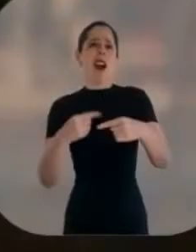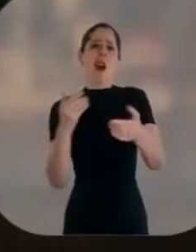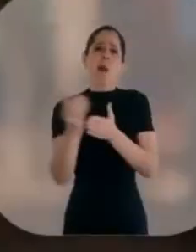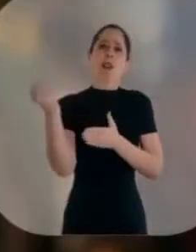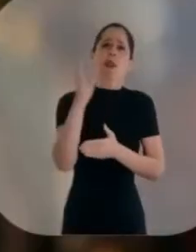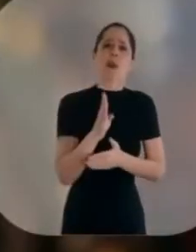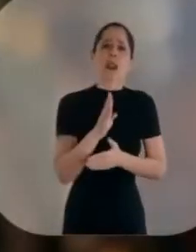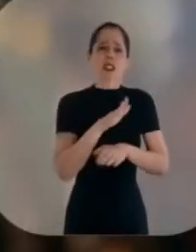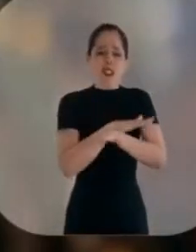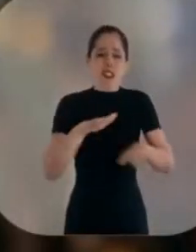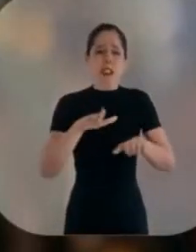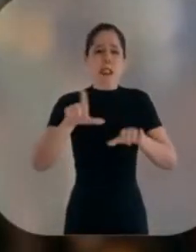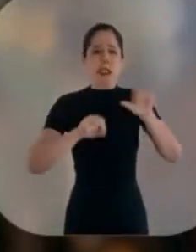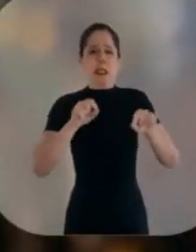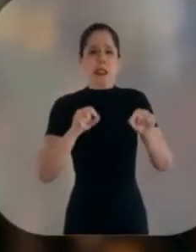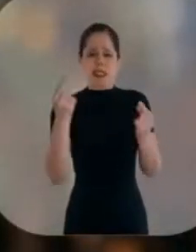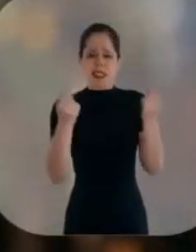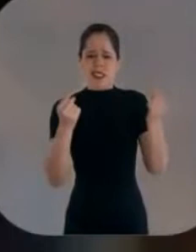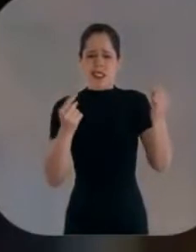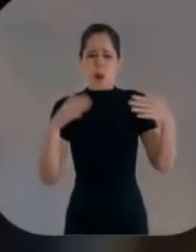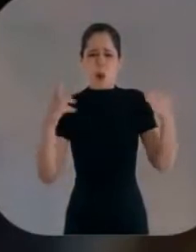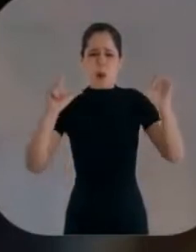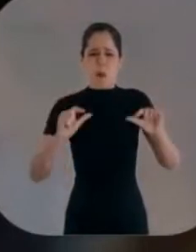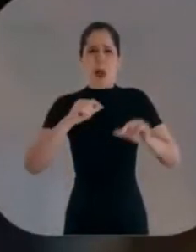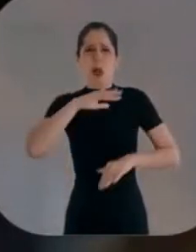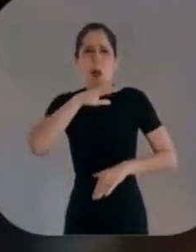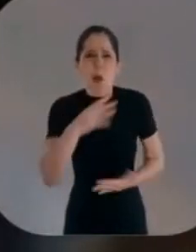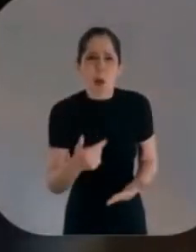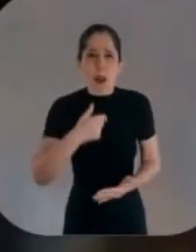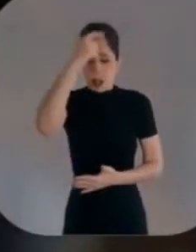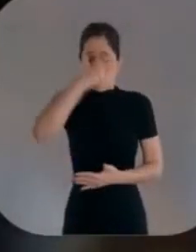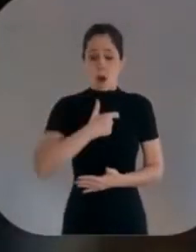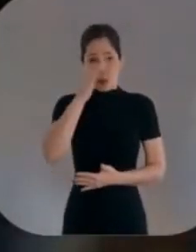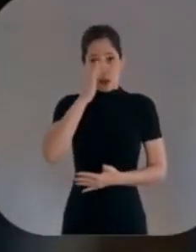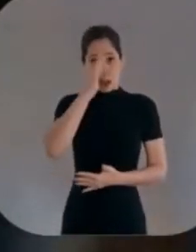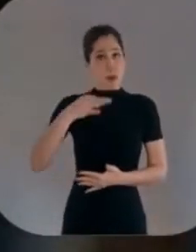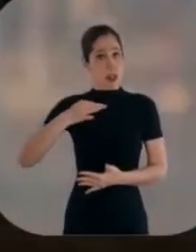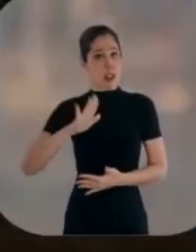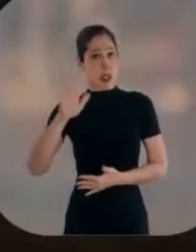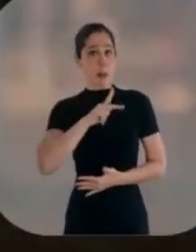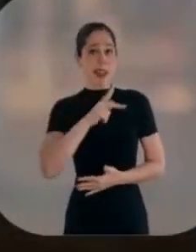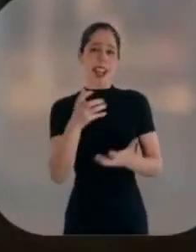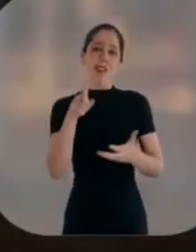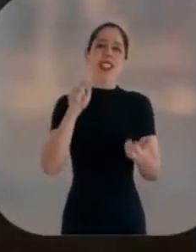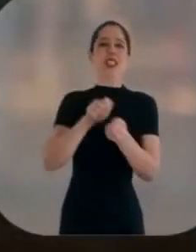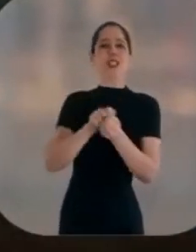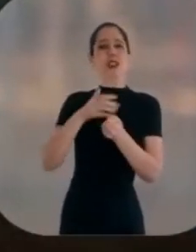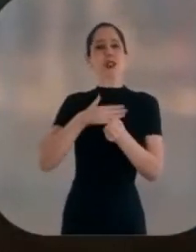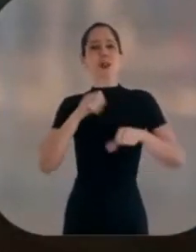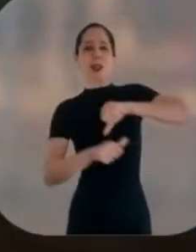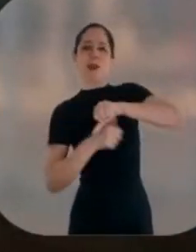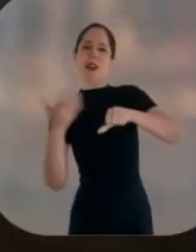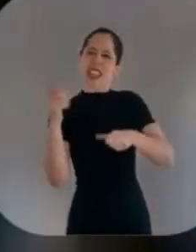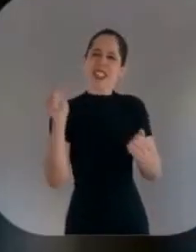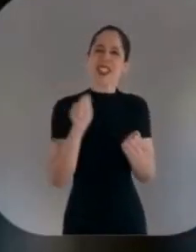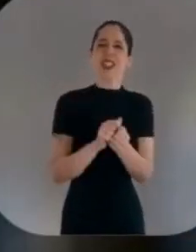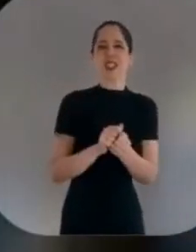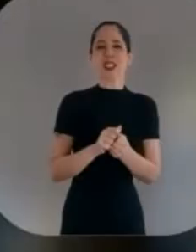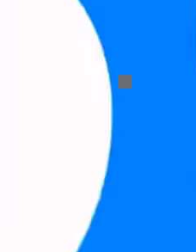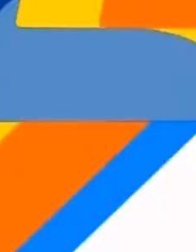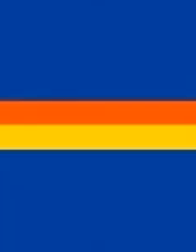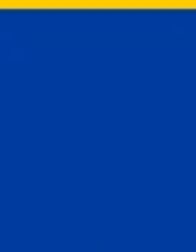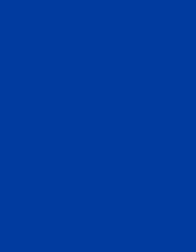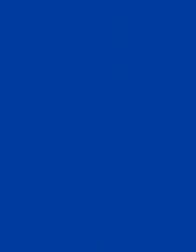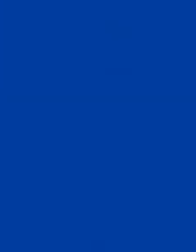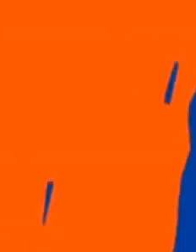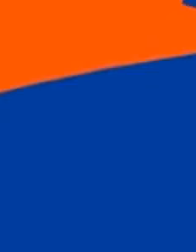Brasil, chega de escolher o menos pior. Eu sou Felipe Dávila, candidato a presidente, e quero você comigo nessa mudança. Vem com a